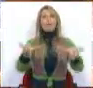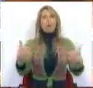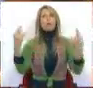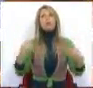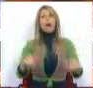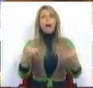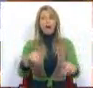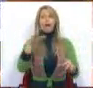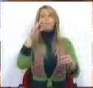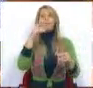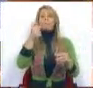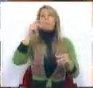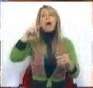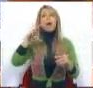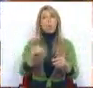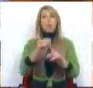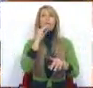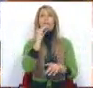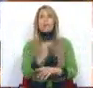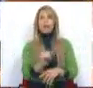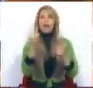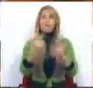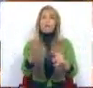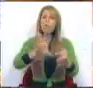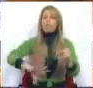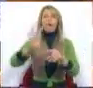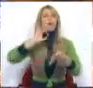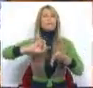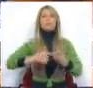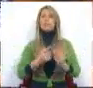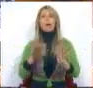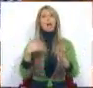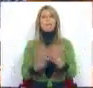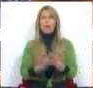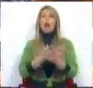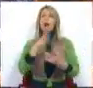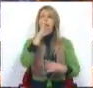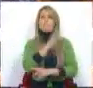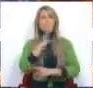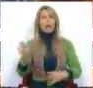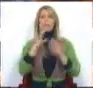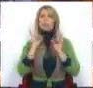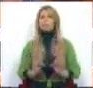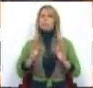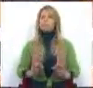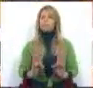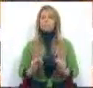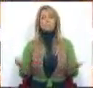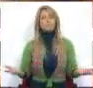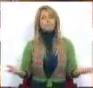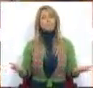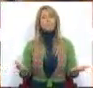no Banco de Terras um instrumento essencial para a sua concretização. E, portanto,